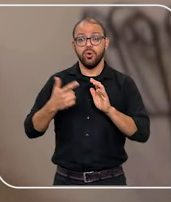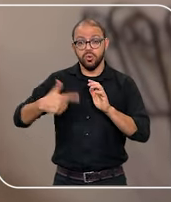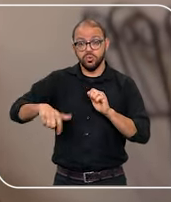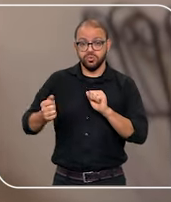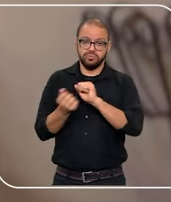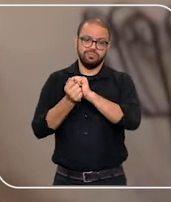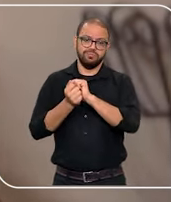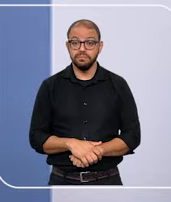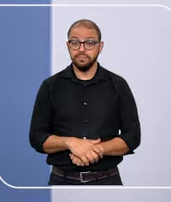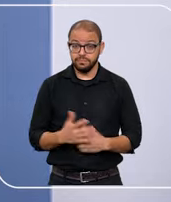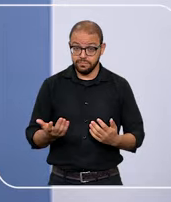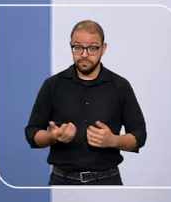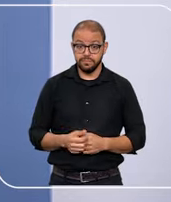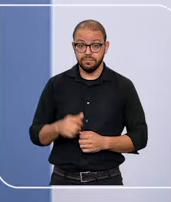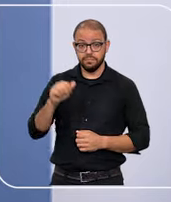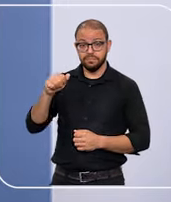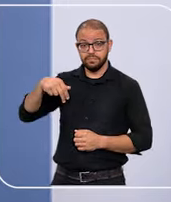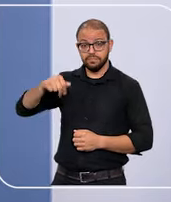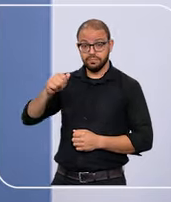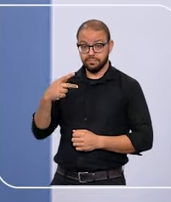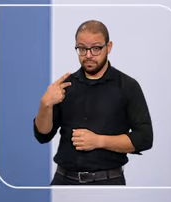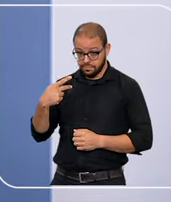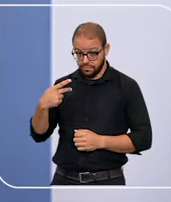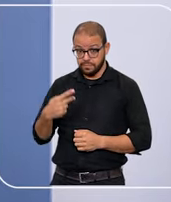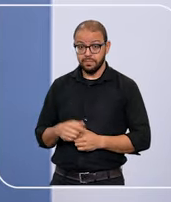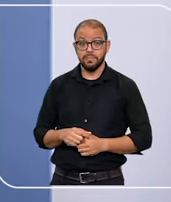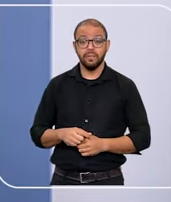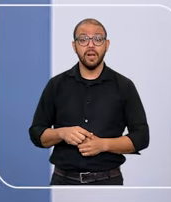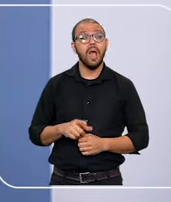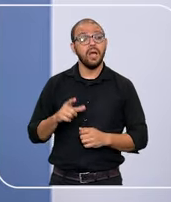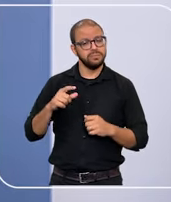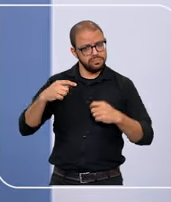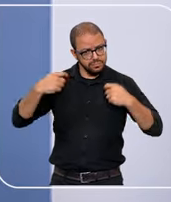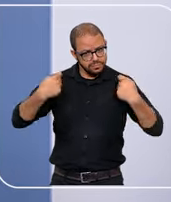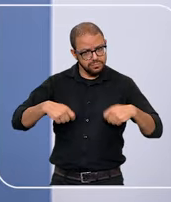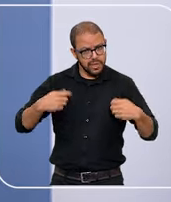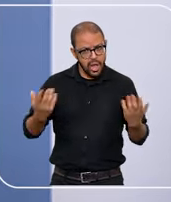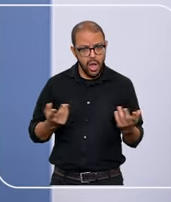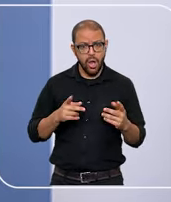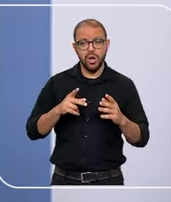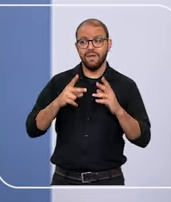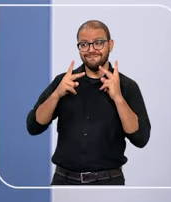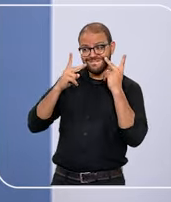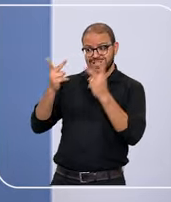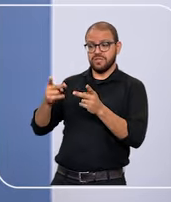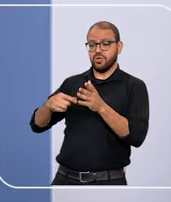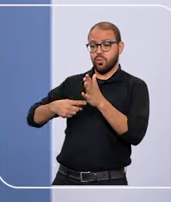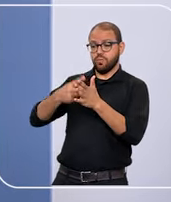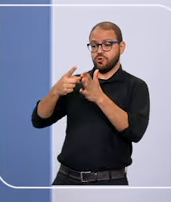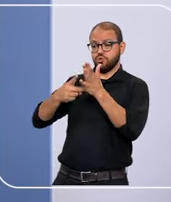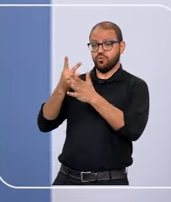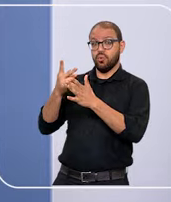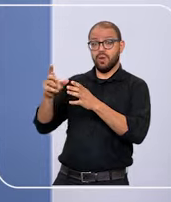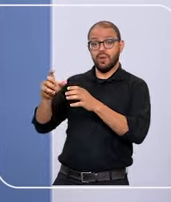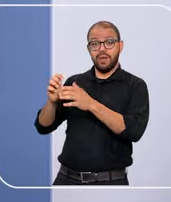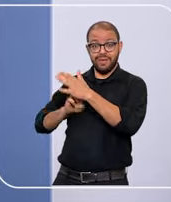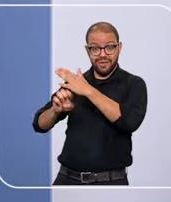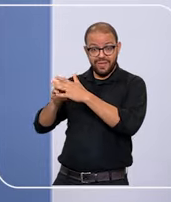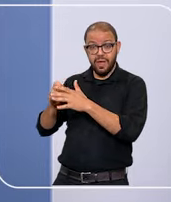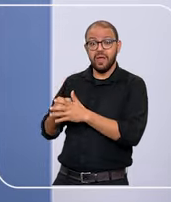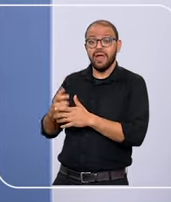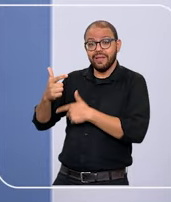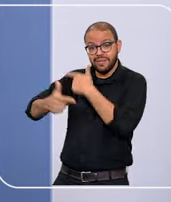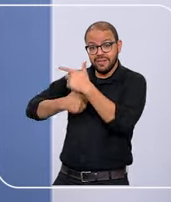a autocomposição. A Agência Nacional do Petróleo, ANP, deve fazer dupla visita antes de multar